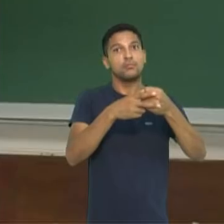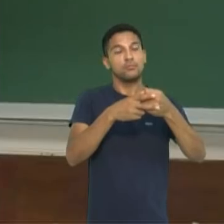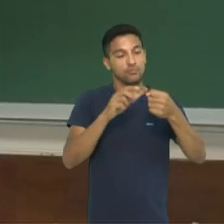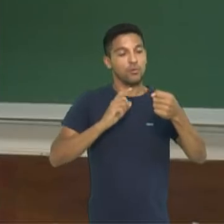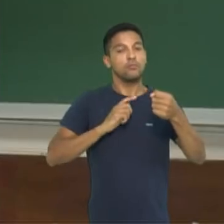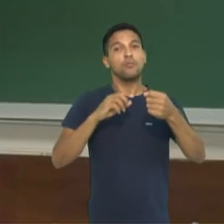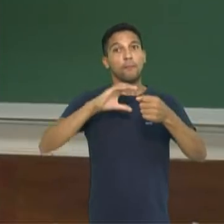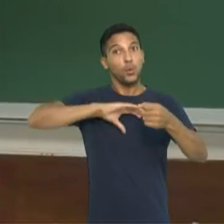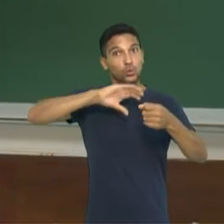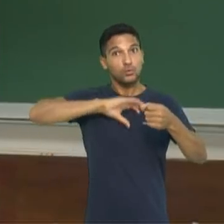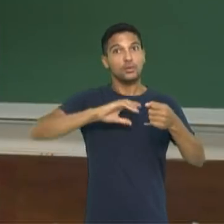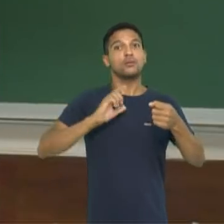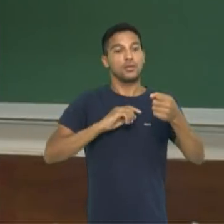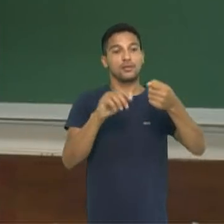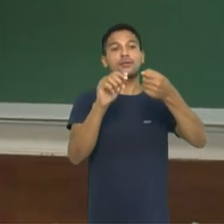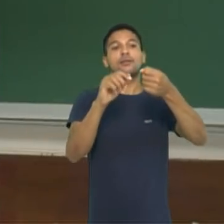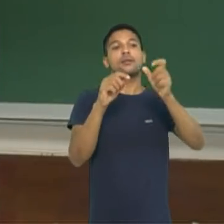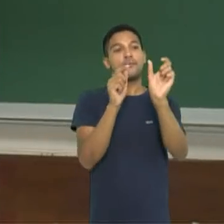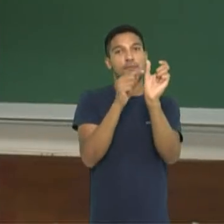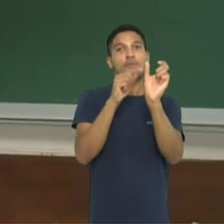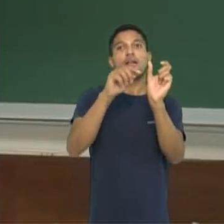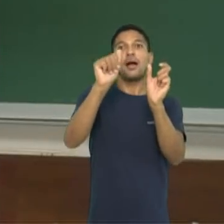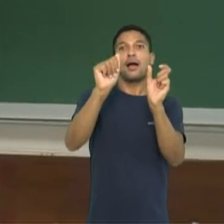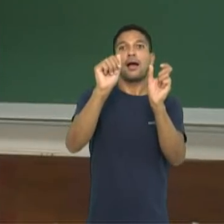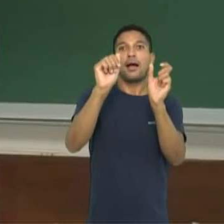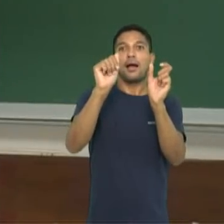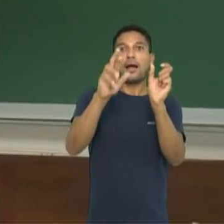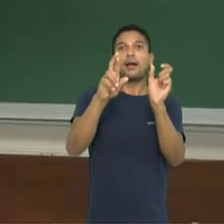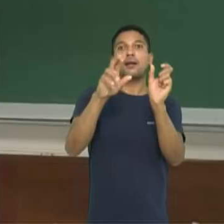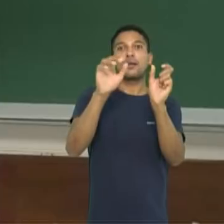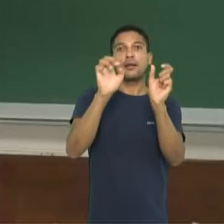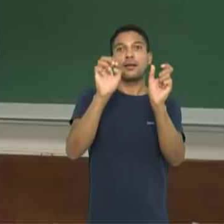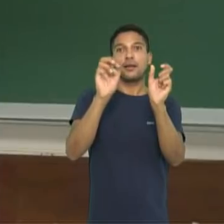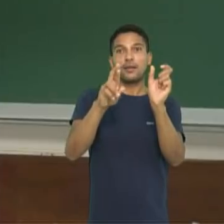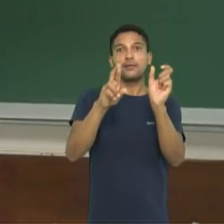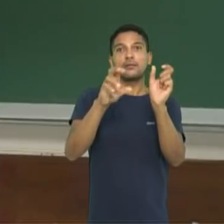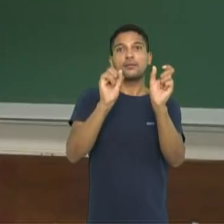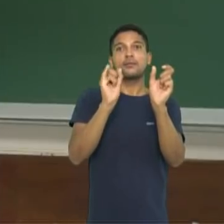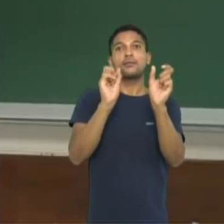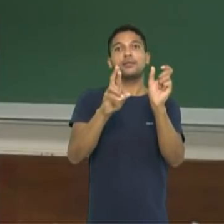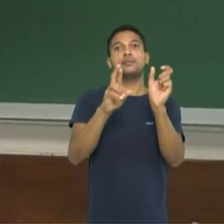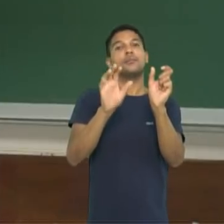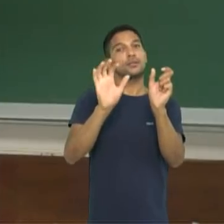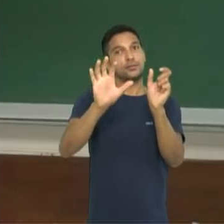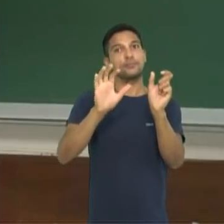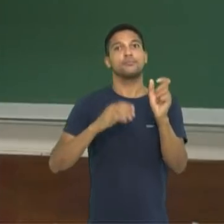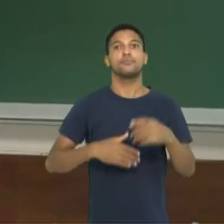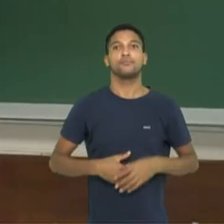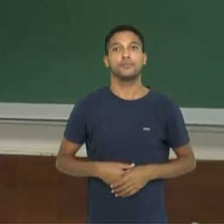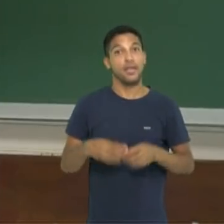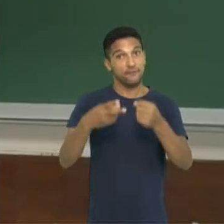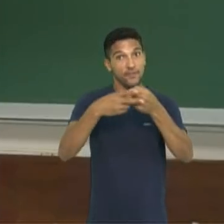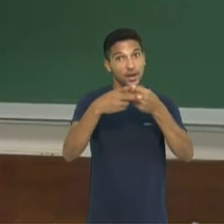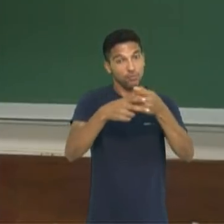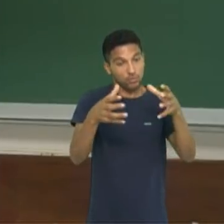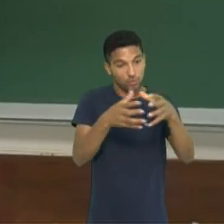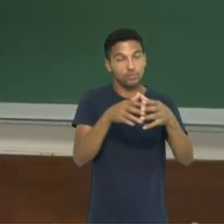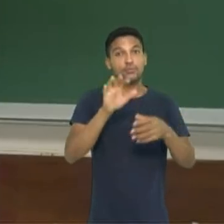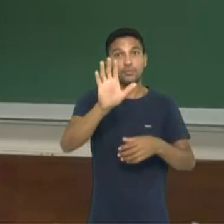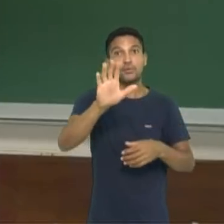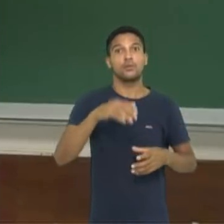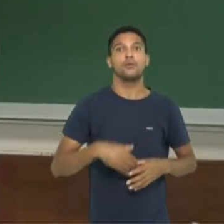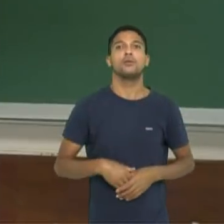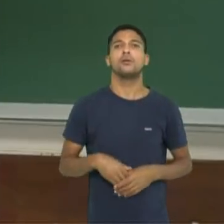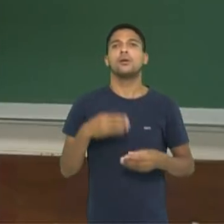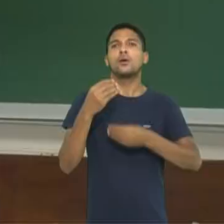conjugação, terminando em ar, er ou ir, respectivamente, certo? Lembrando que para eu identificar uma palavra e dizer, opa, essa palavra é um